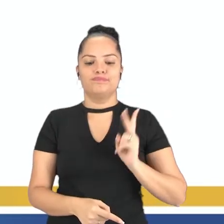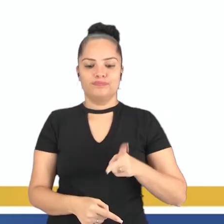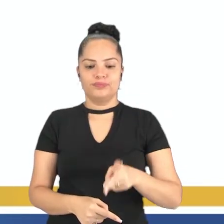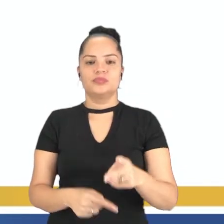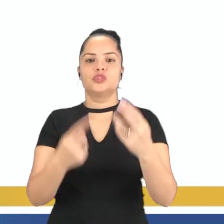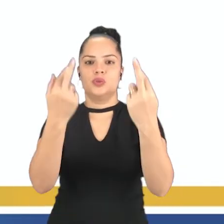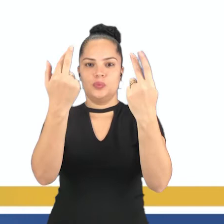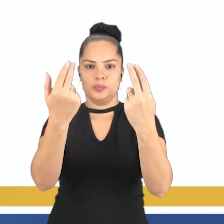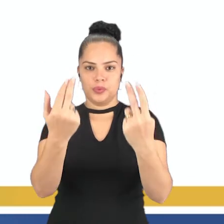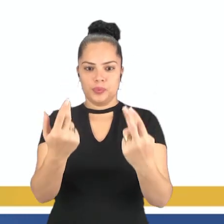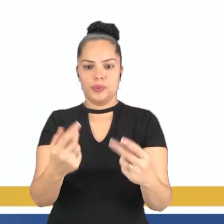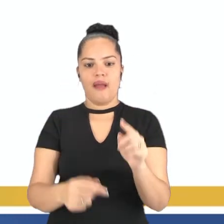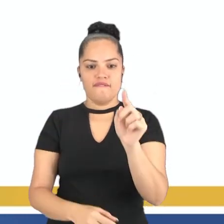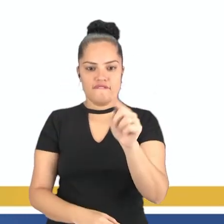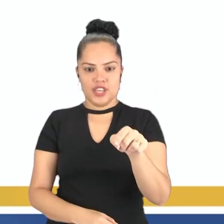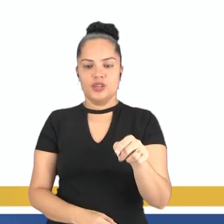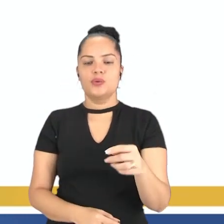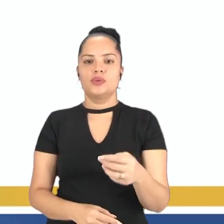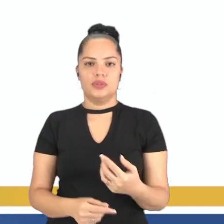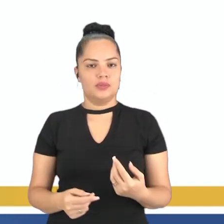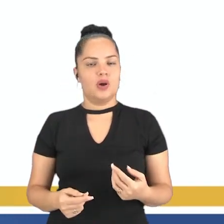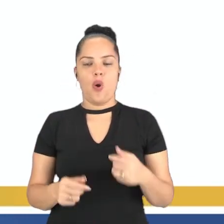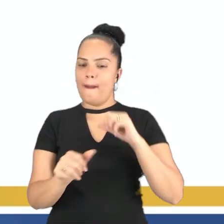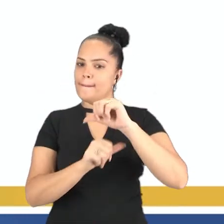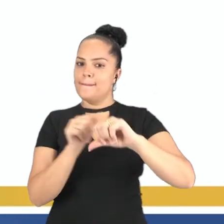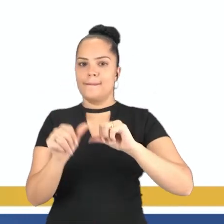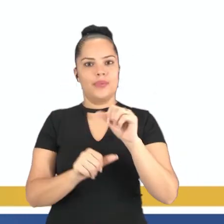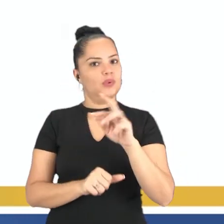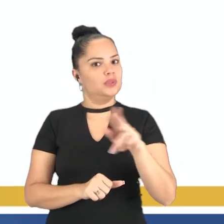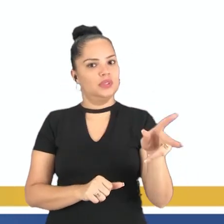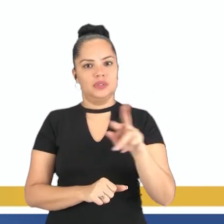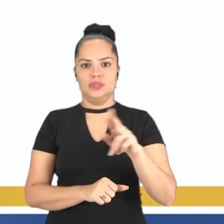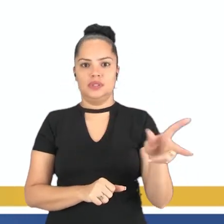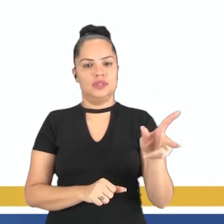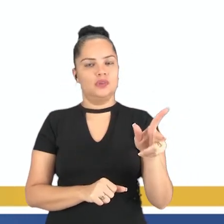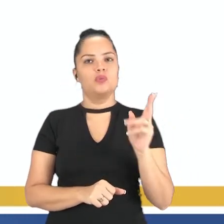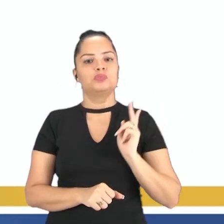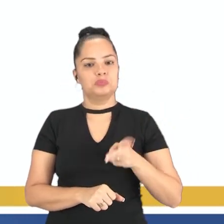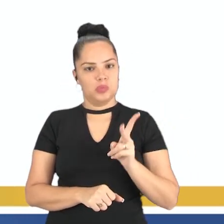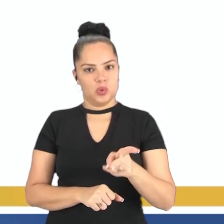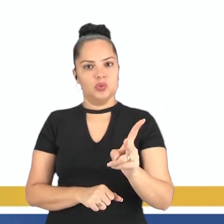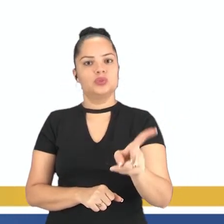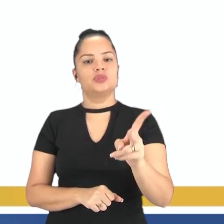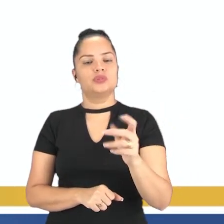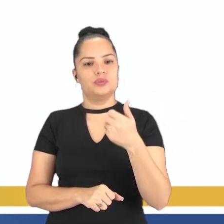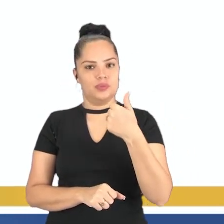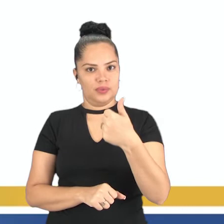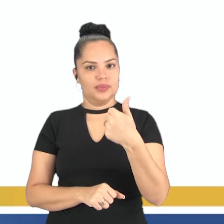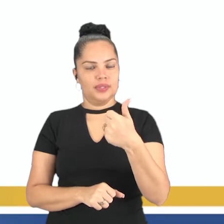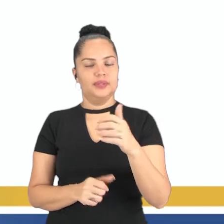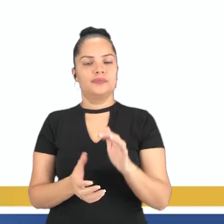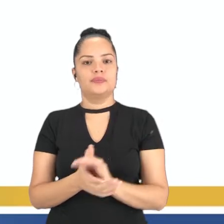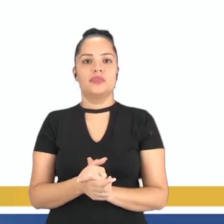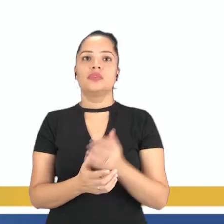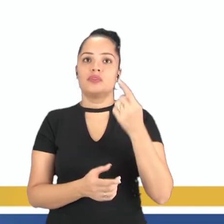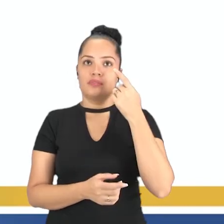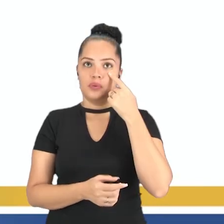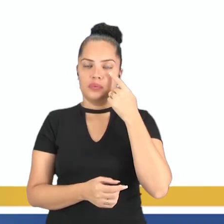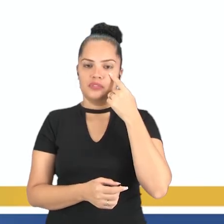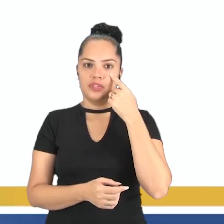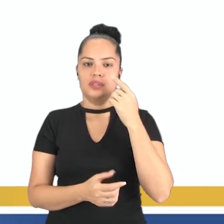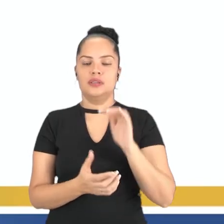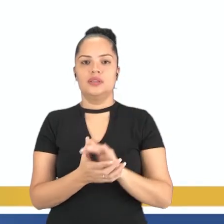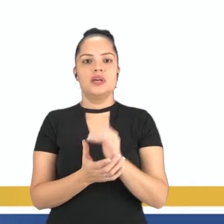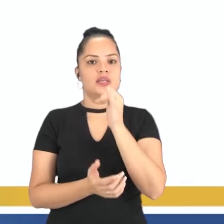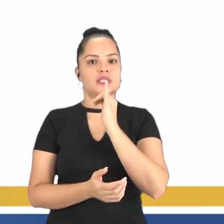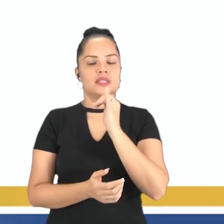casas decimais, pessoal. Isso não vai mudar. Não importa qual da situação você está, beleza? Então, ó,